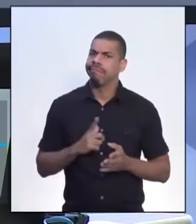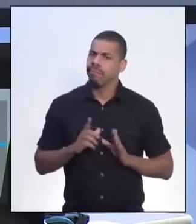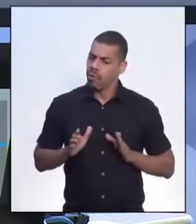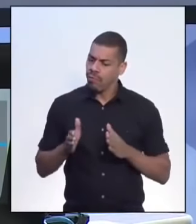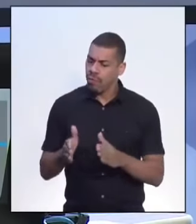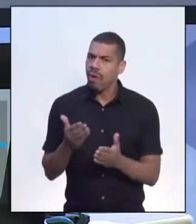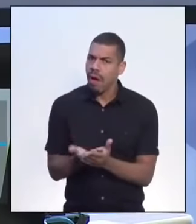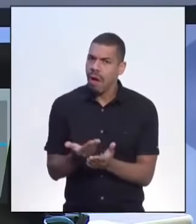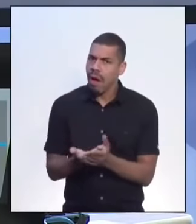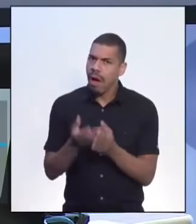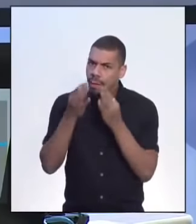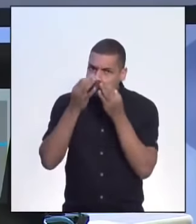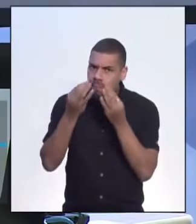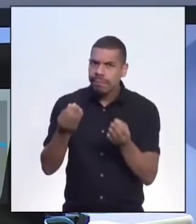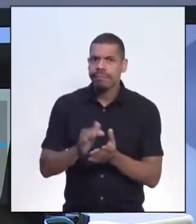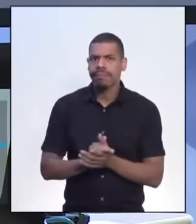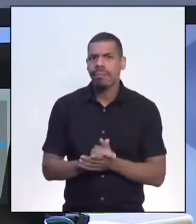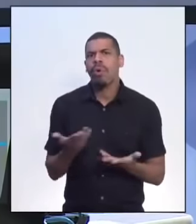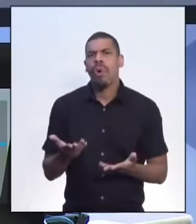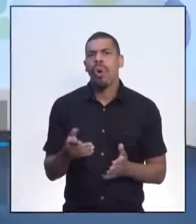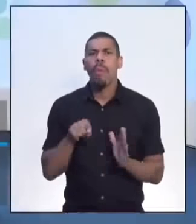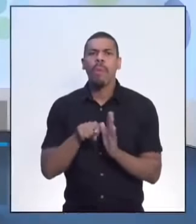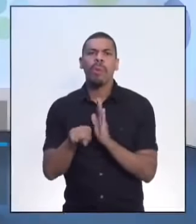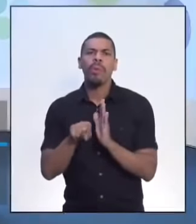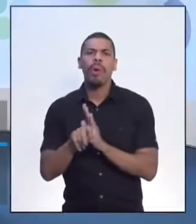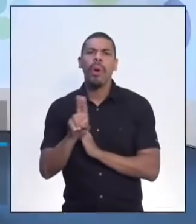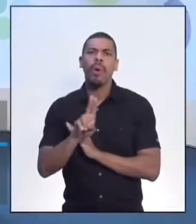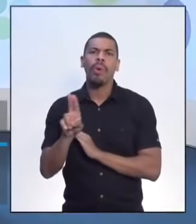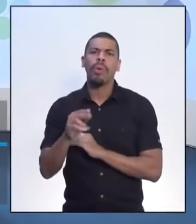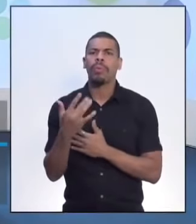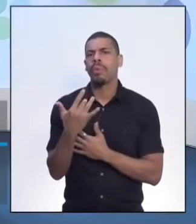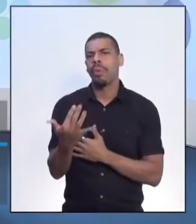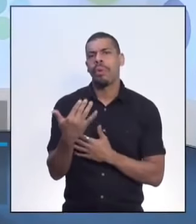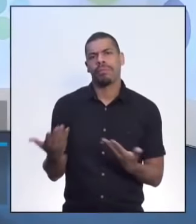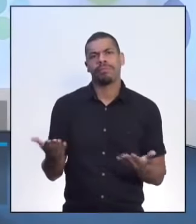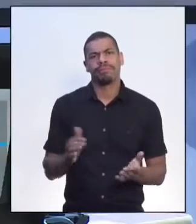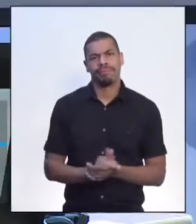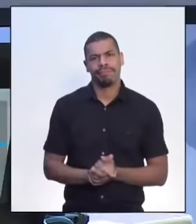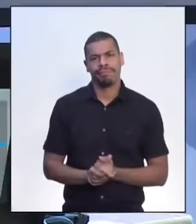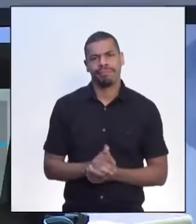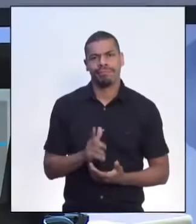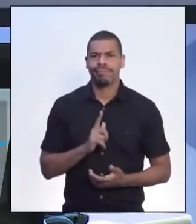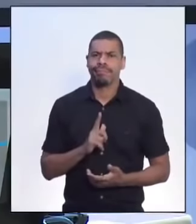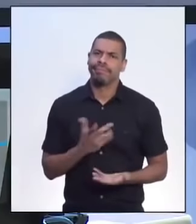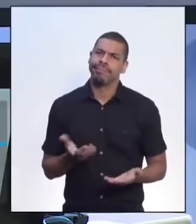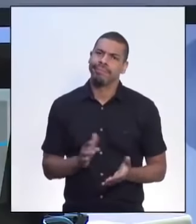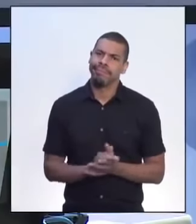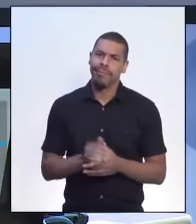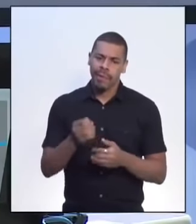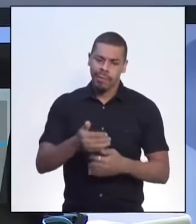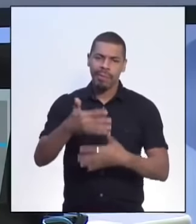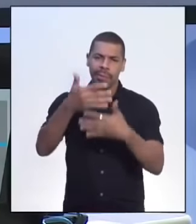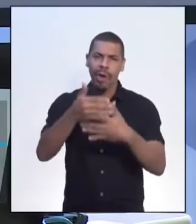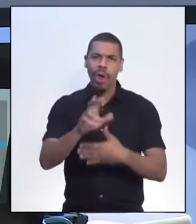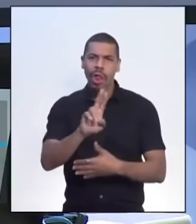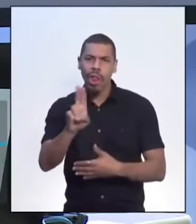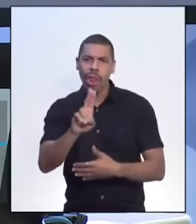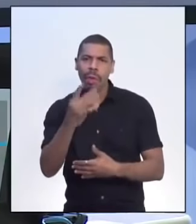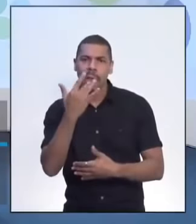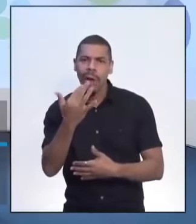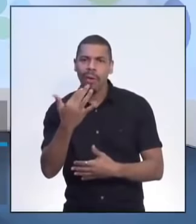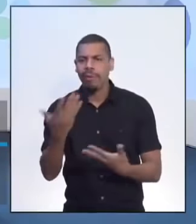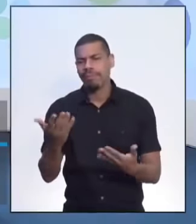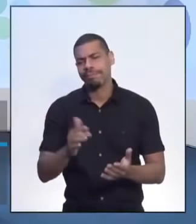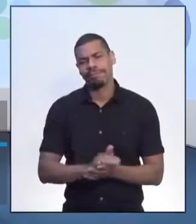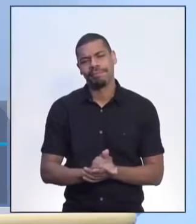focar na aula e perguntar qual a cor do nome, hein, Andréia? Essa é campeã, demais. a cor do nome. Achei que você tinha melhorado em relação à cor do nome. Então,